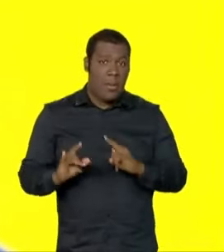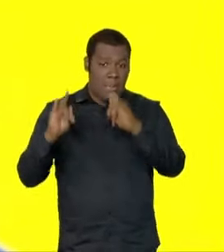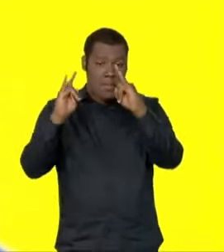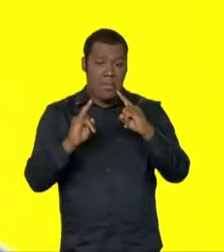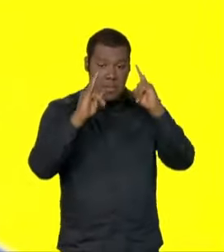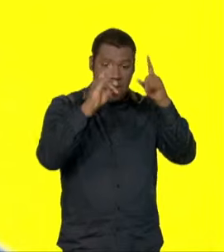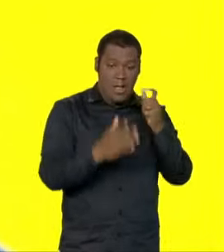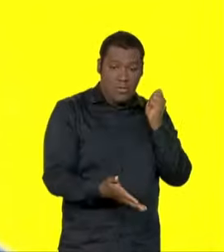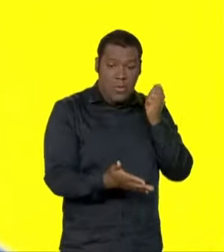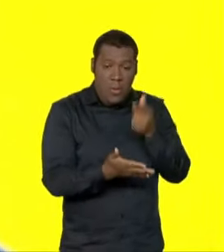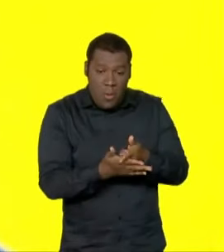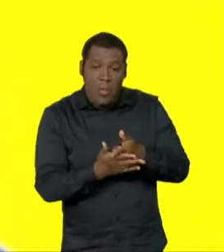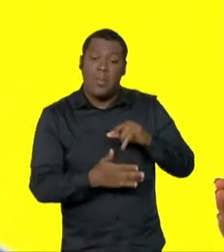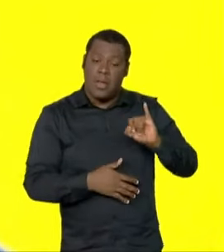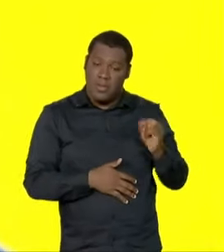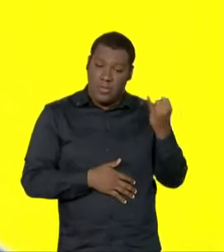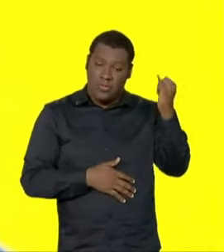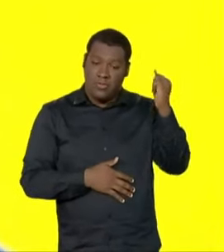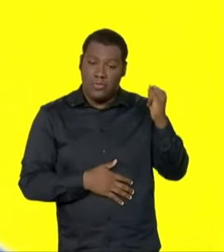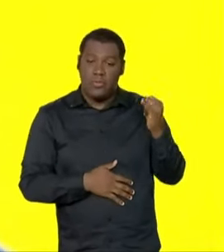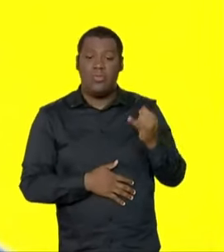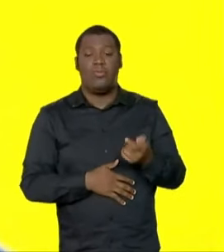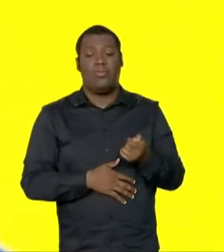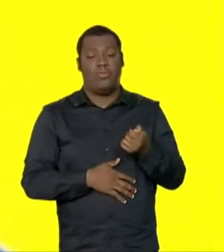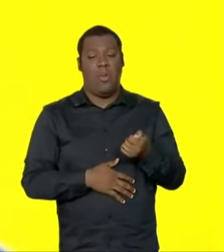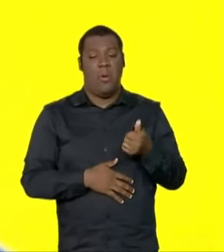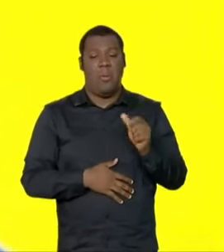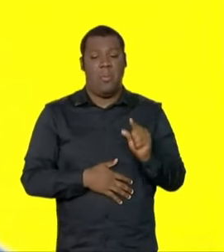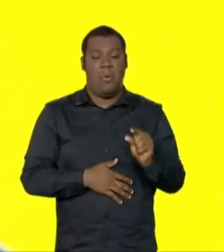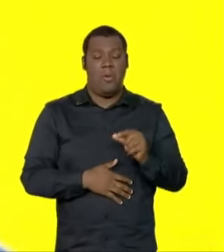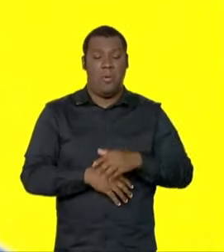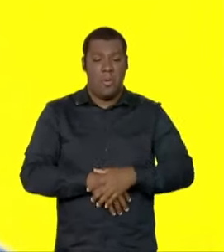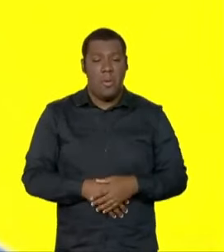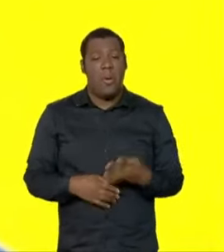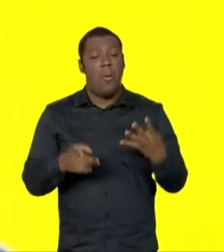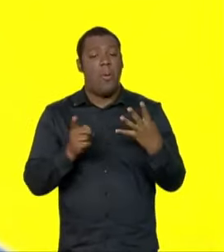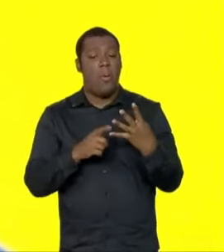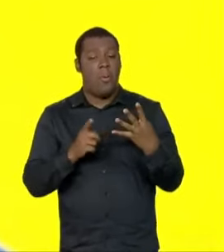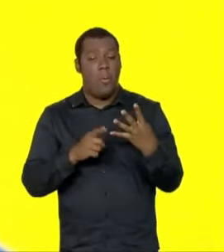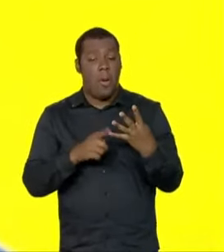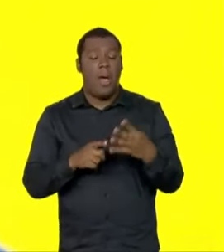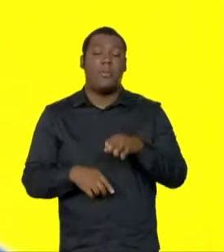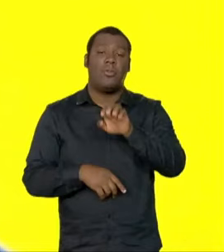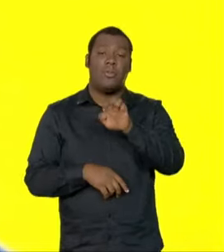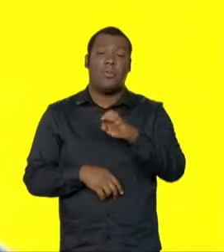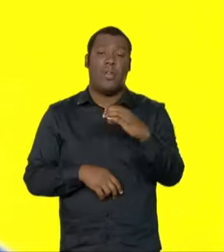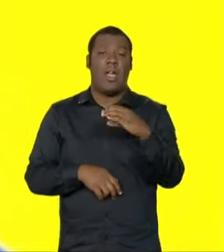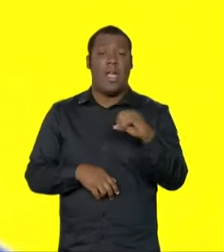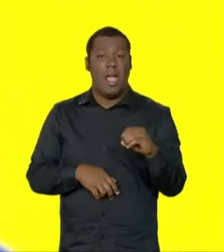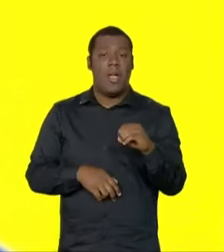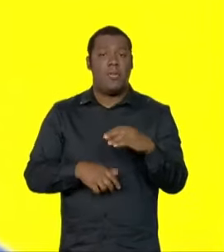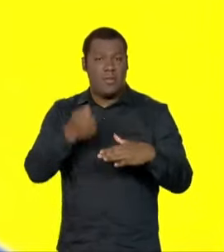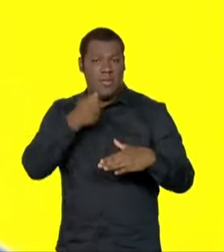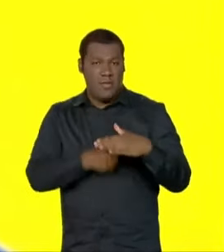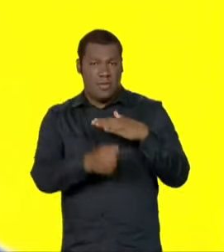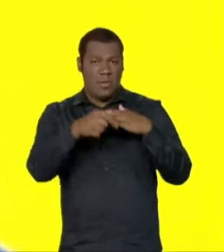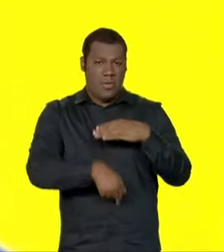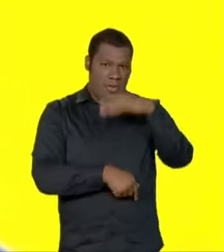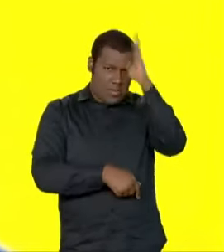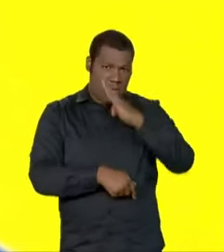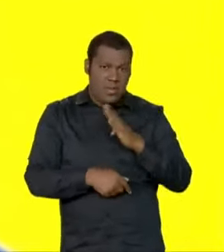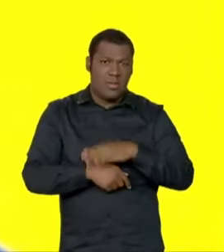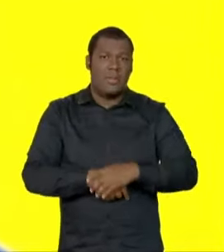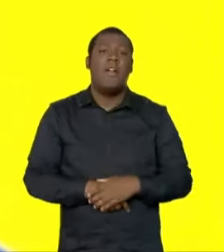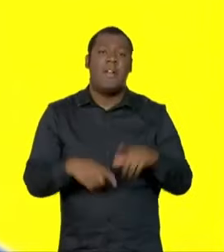mais dinheiro para a habitação. O último eixo institui o EcoInvest Brasil, que cria um